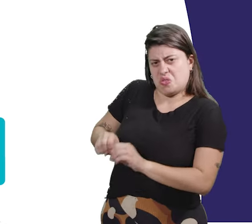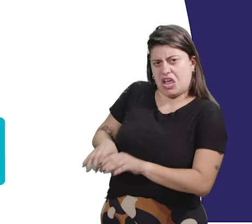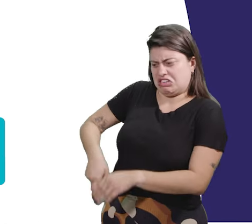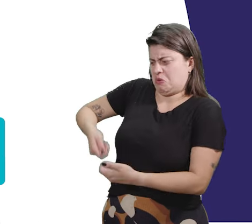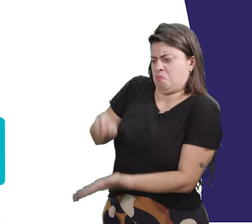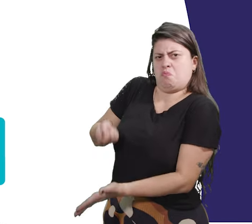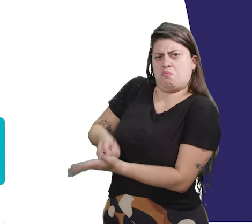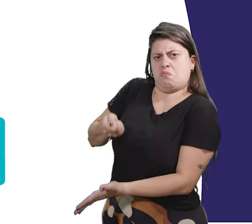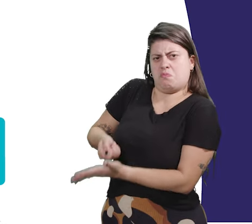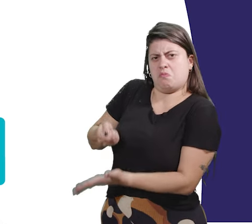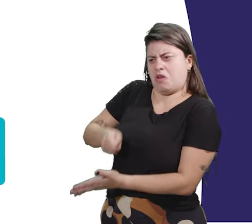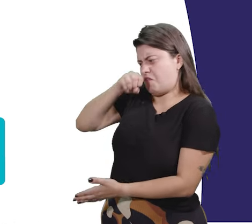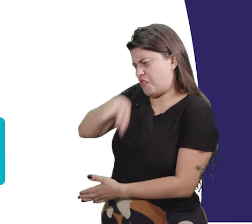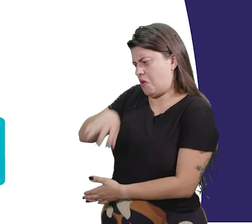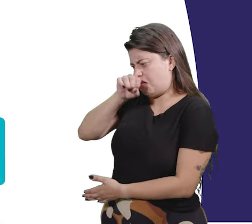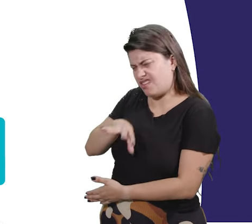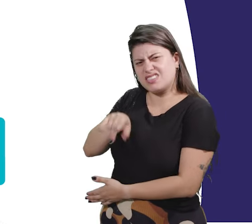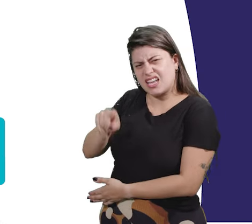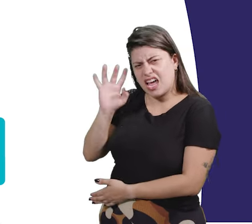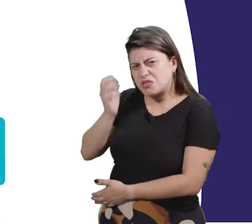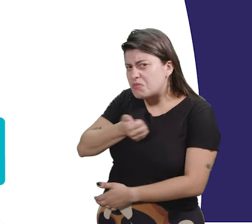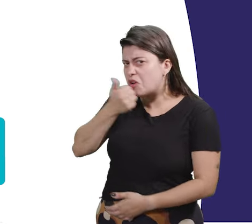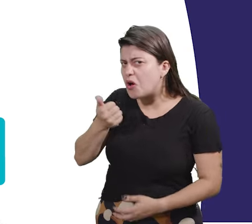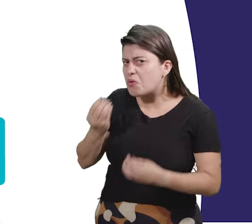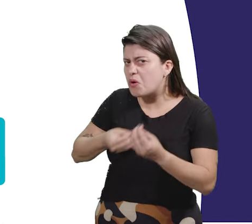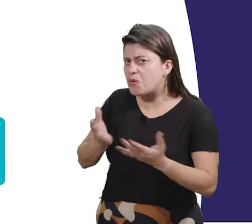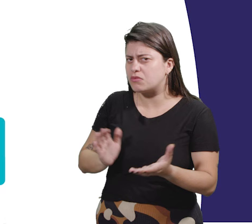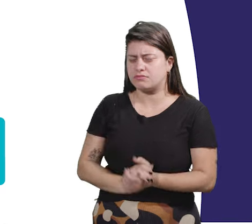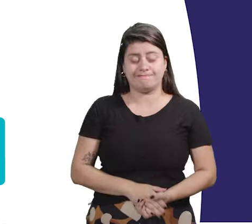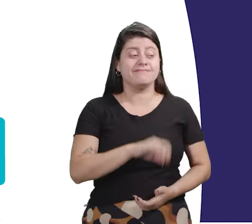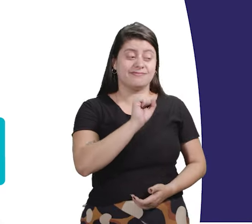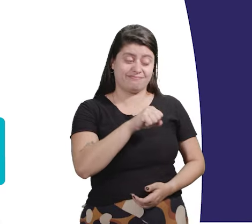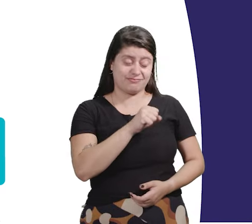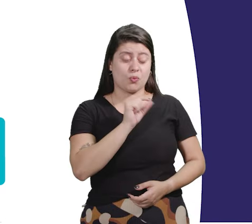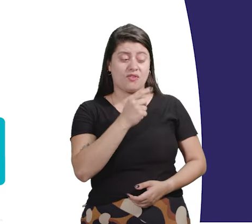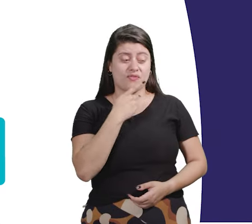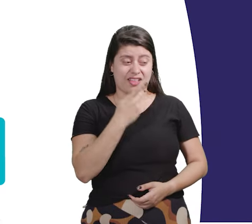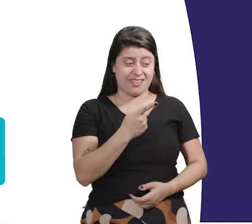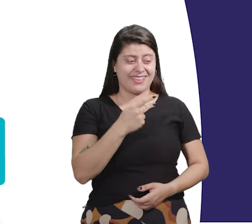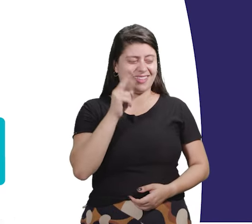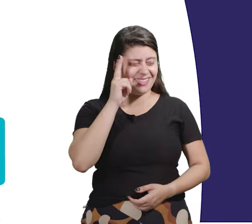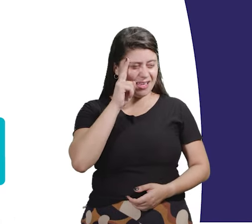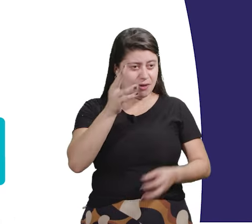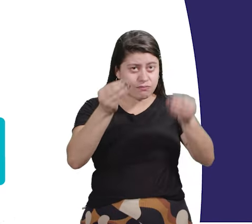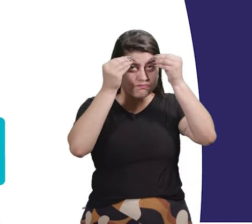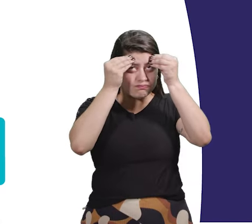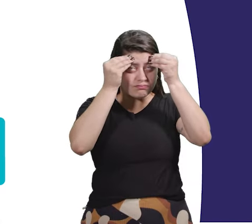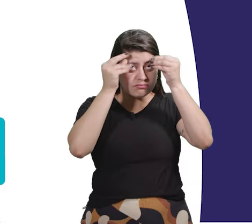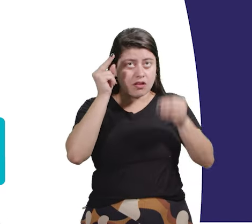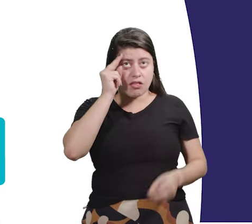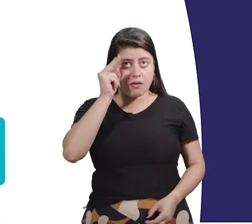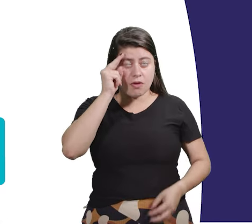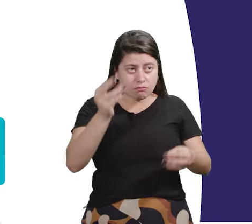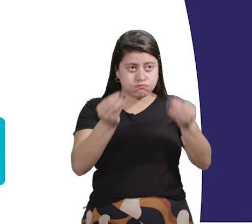Eu queria que vocês comentassem sobre isso. Sim, que eu falei, né, a questão das sequelas. Com certeza as sequelas ficam.